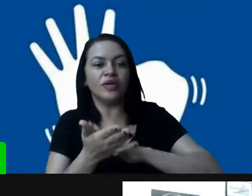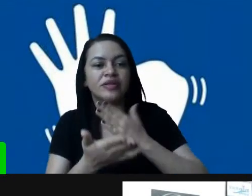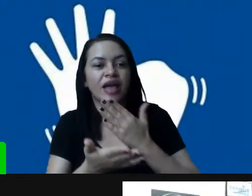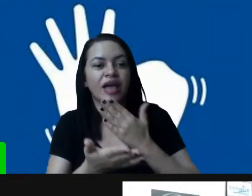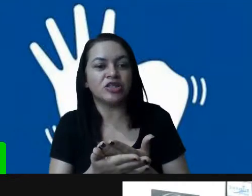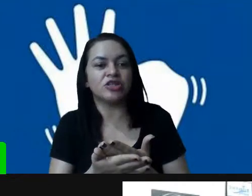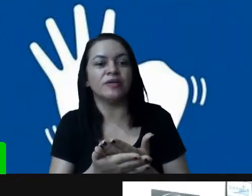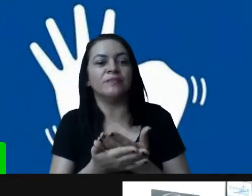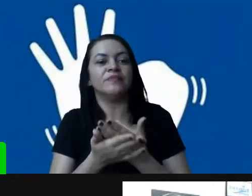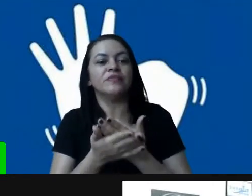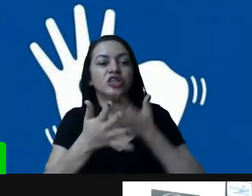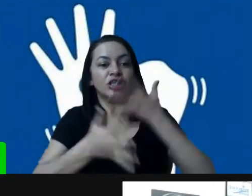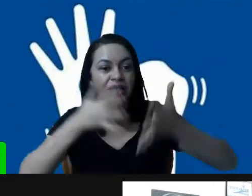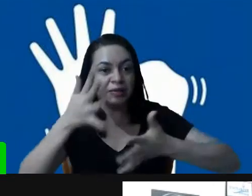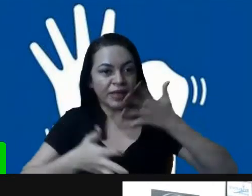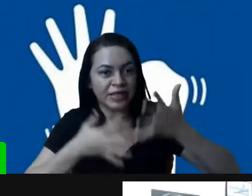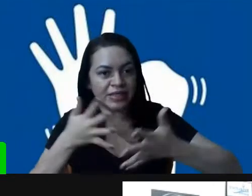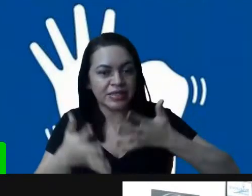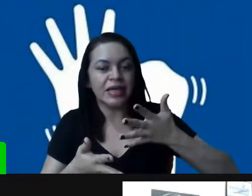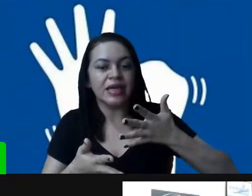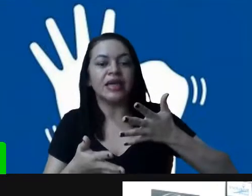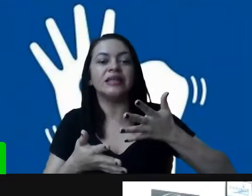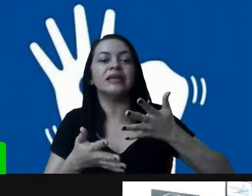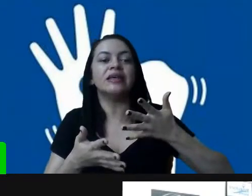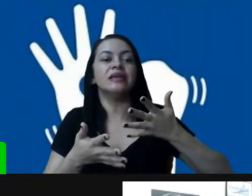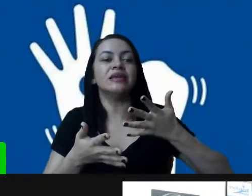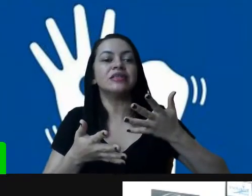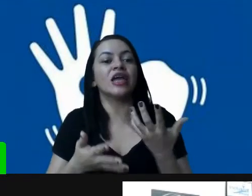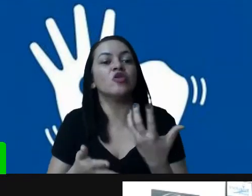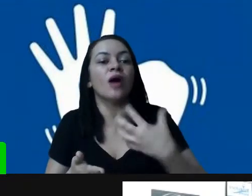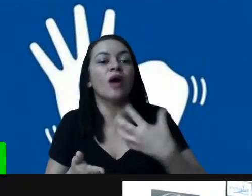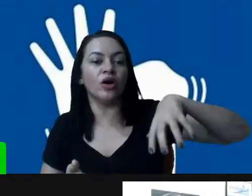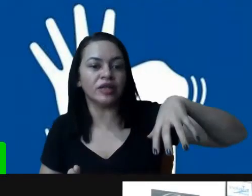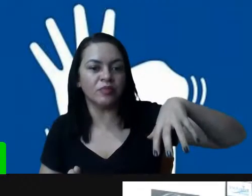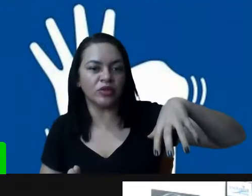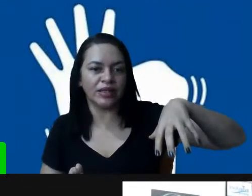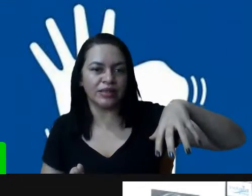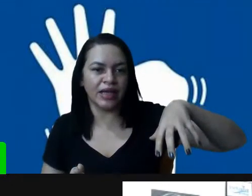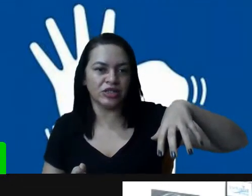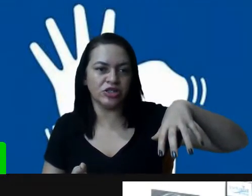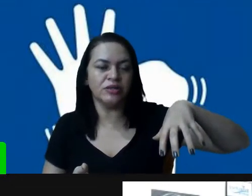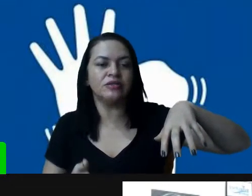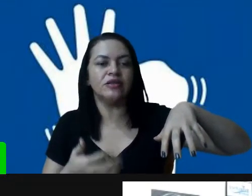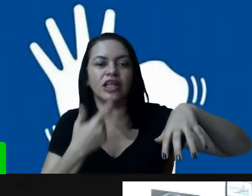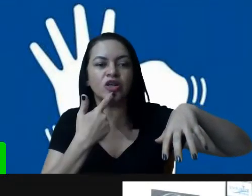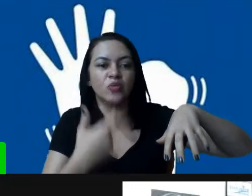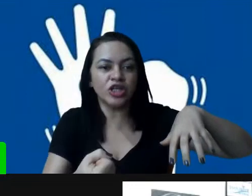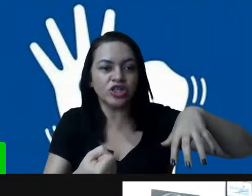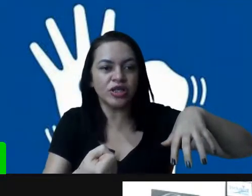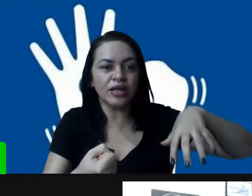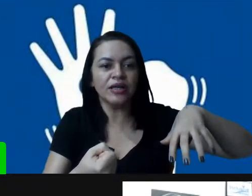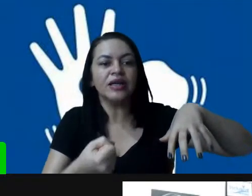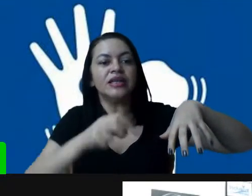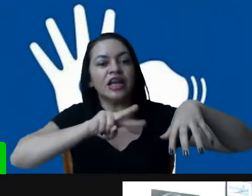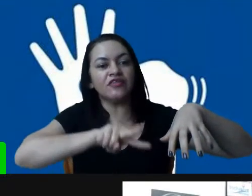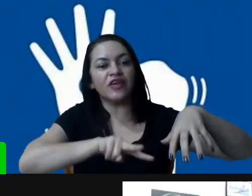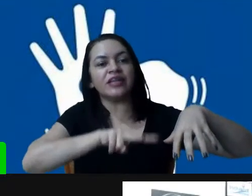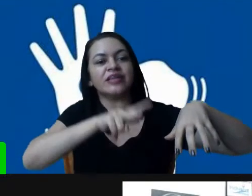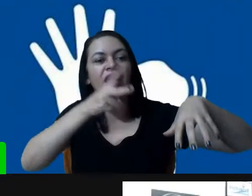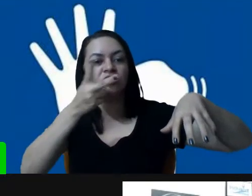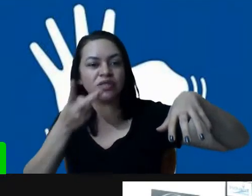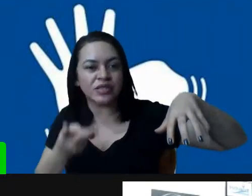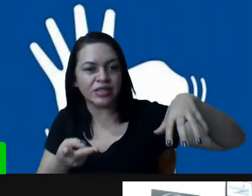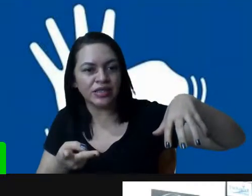O intérprete de Libras, ele está em uma outra modalidade linguística e ele